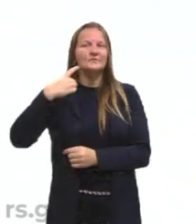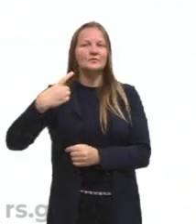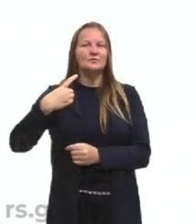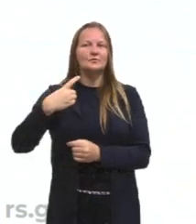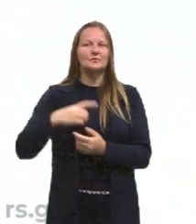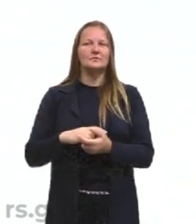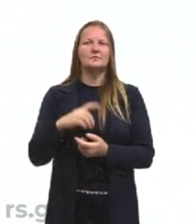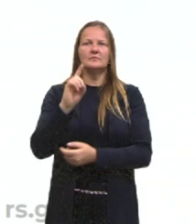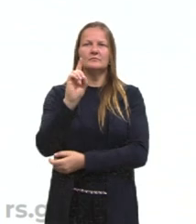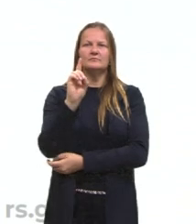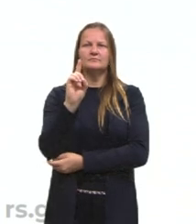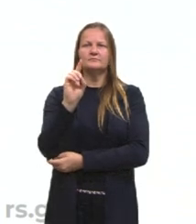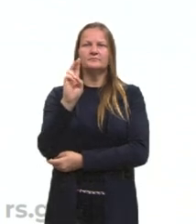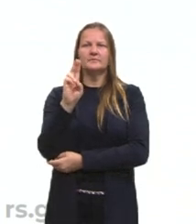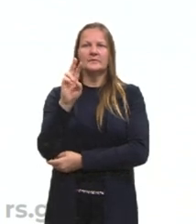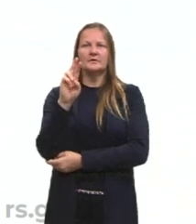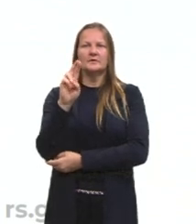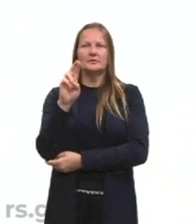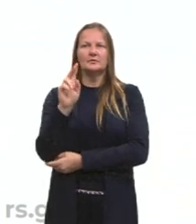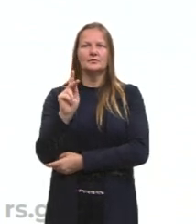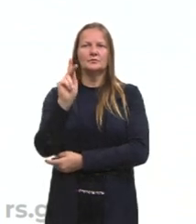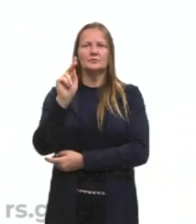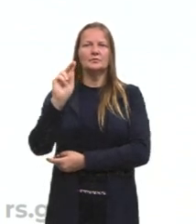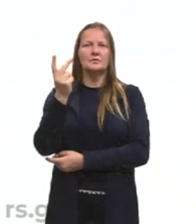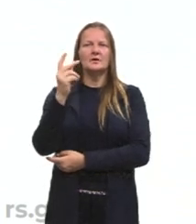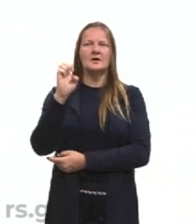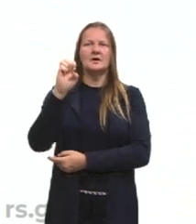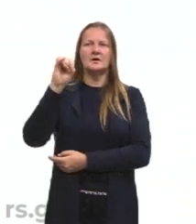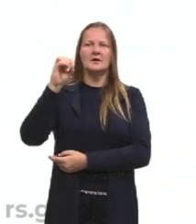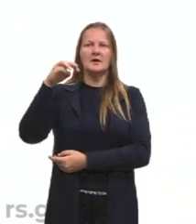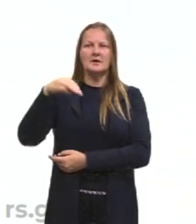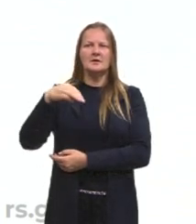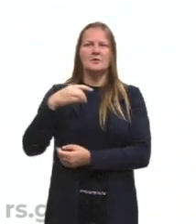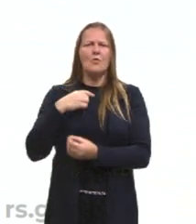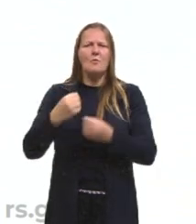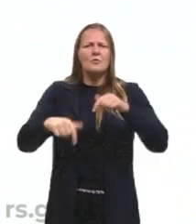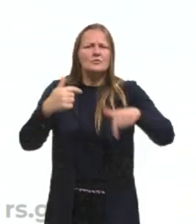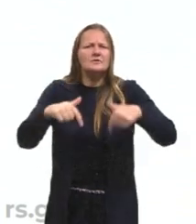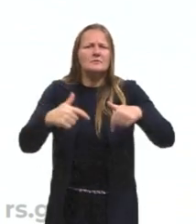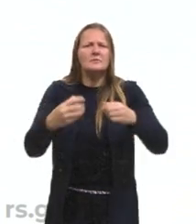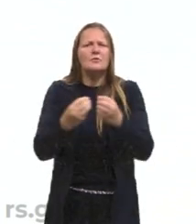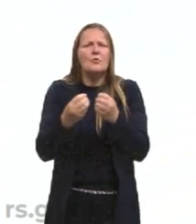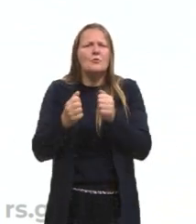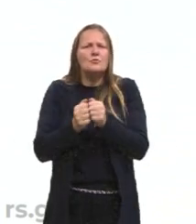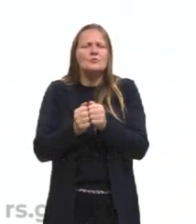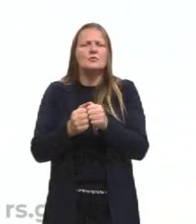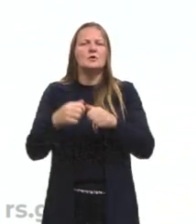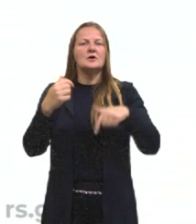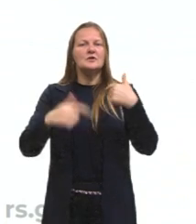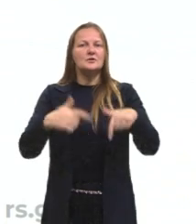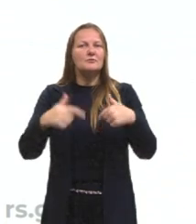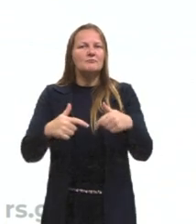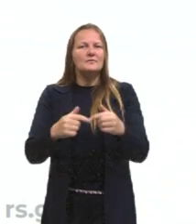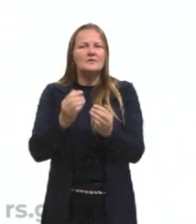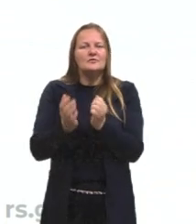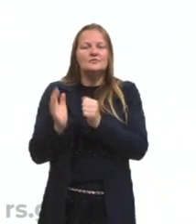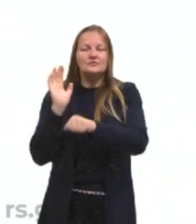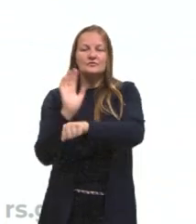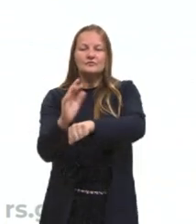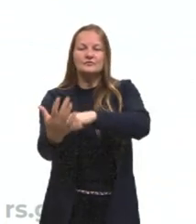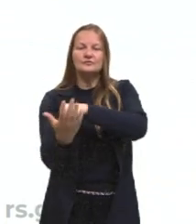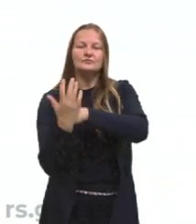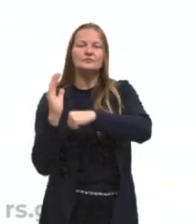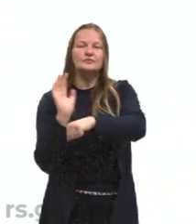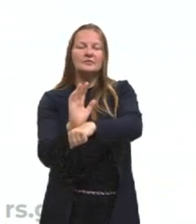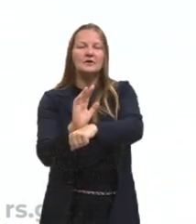Durkheim vai vai entender a questão da do trabalho né a solidariedade mecânica e a solidariedade